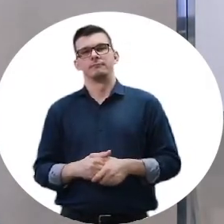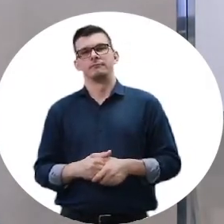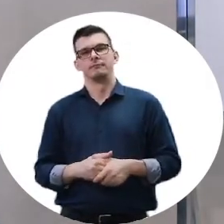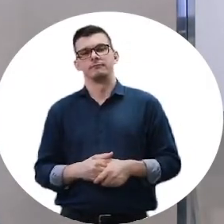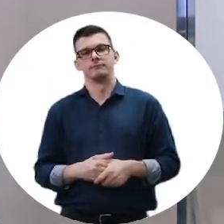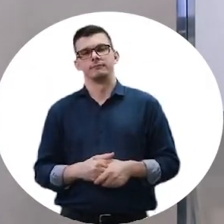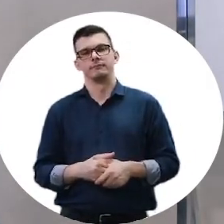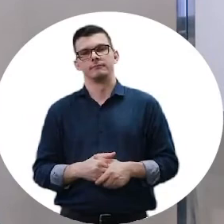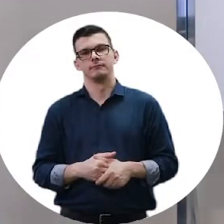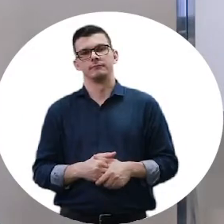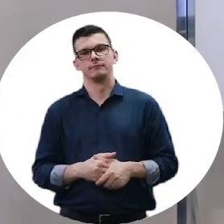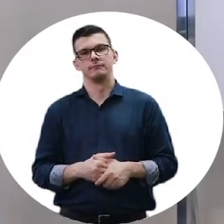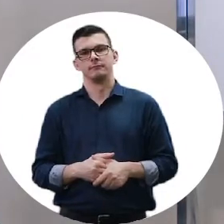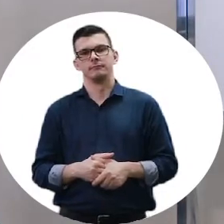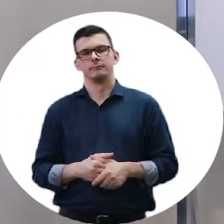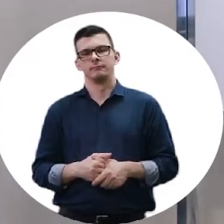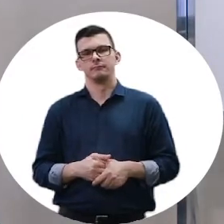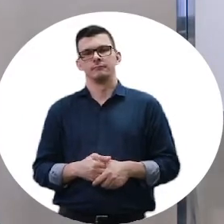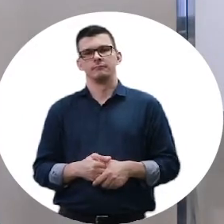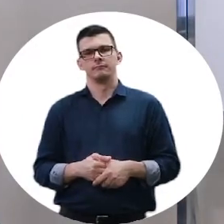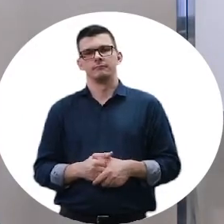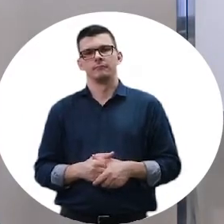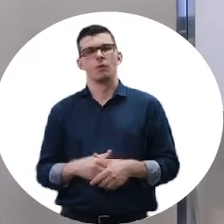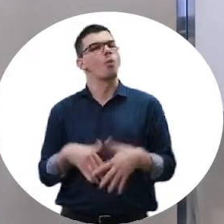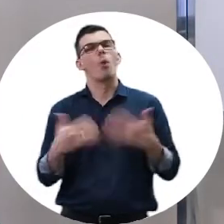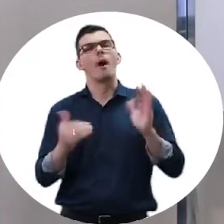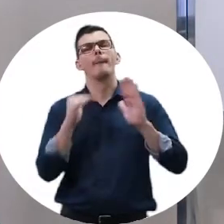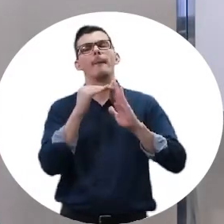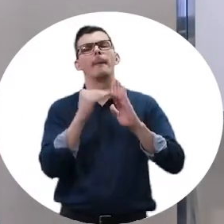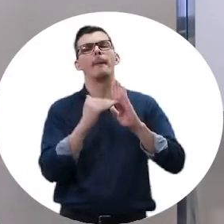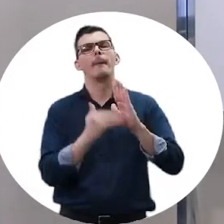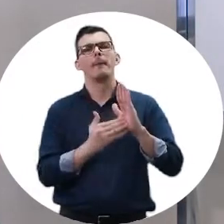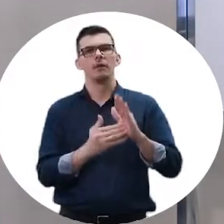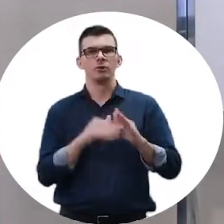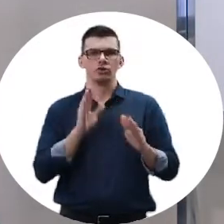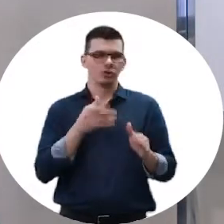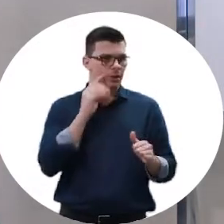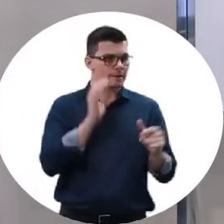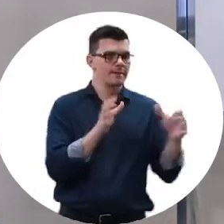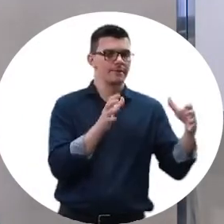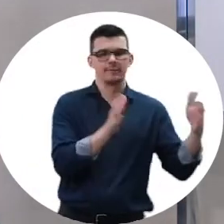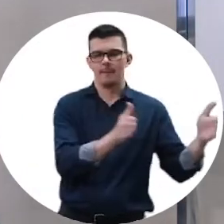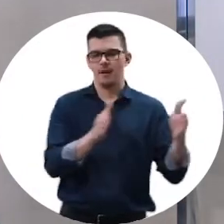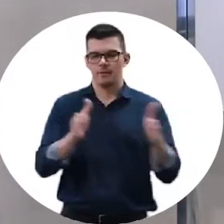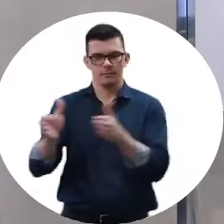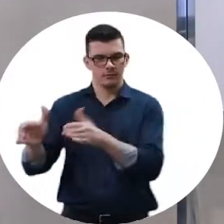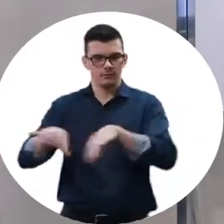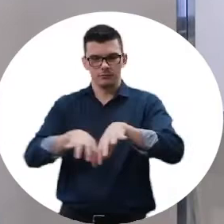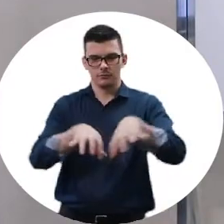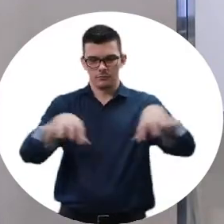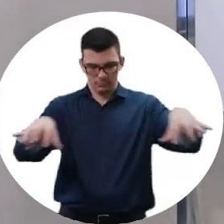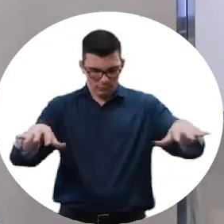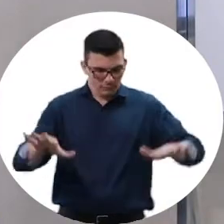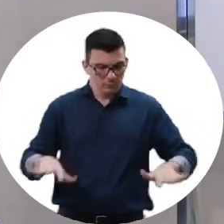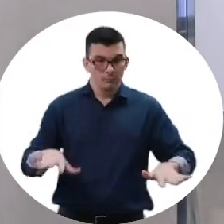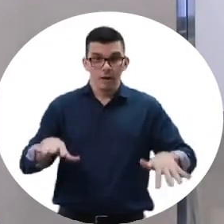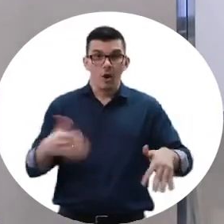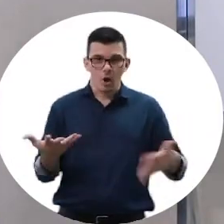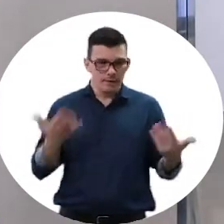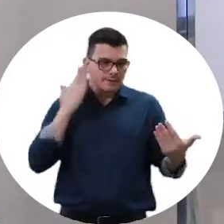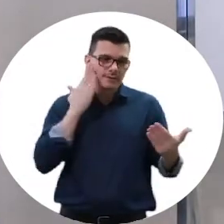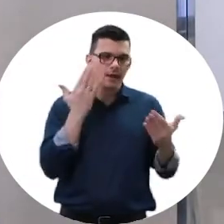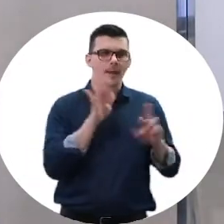aqui é a segunda equação. Então, quais foram as etapas? Primeiro, separei os blocos. Segunda,